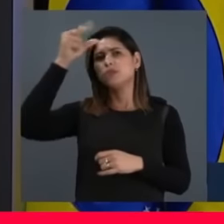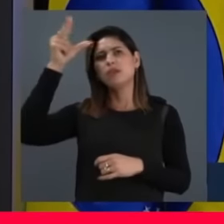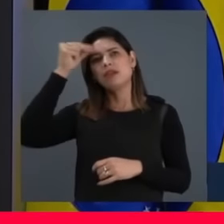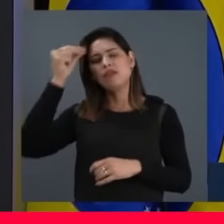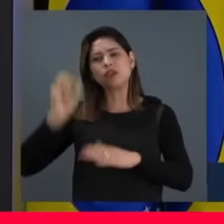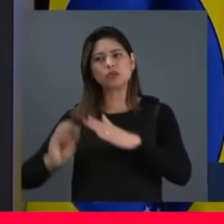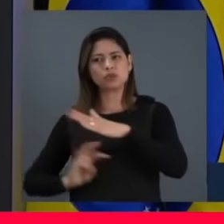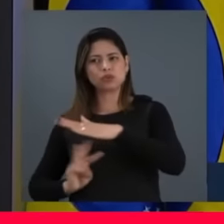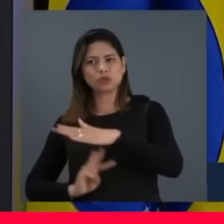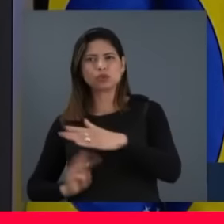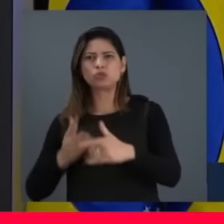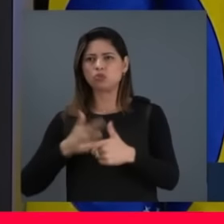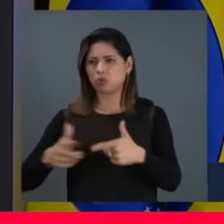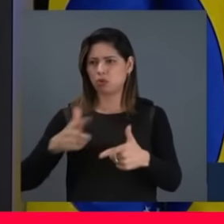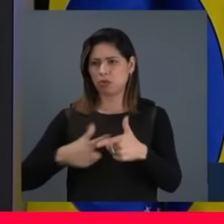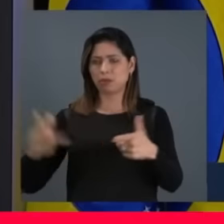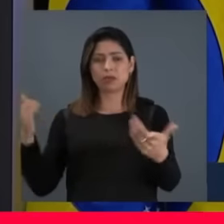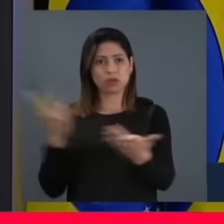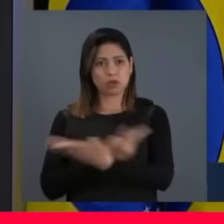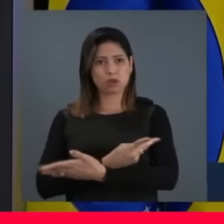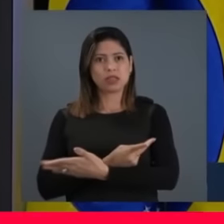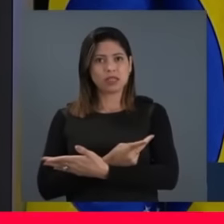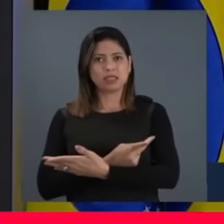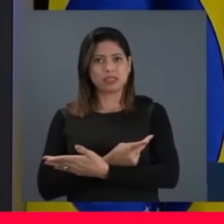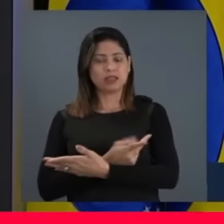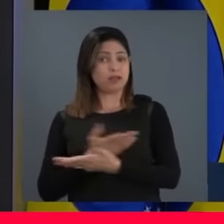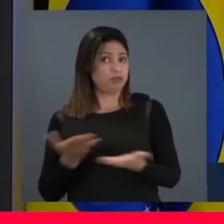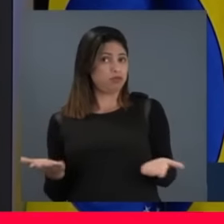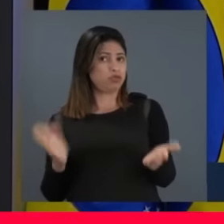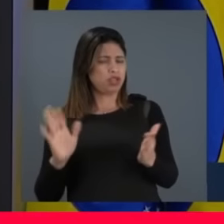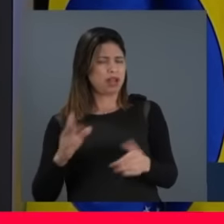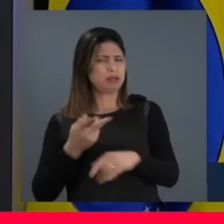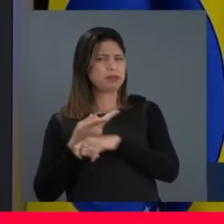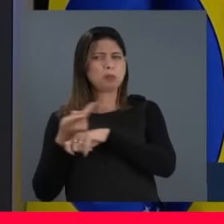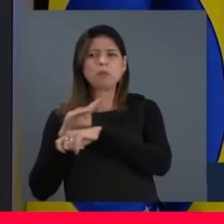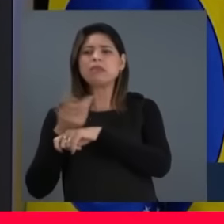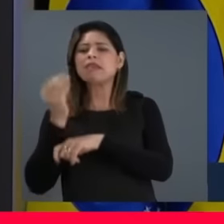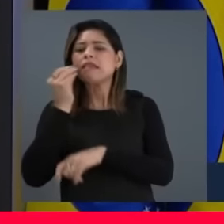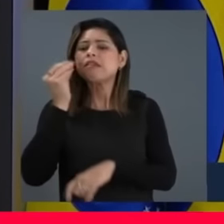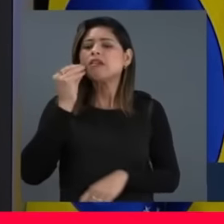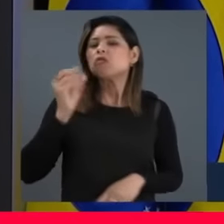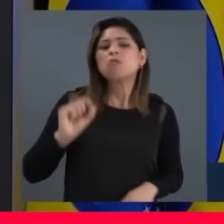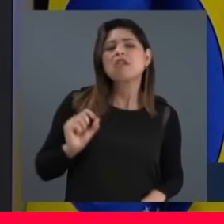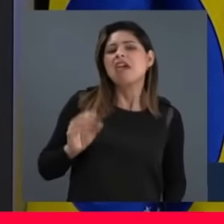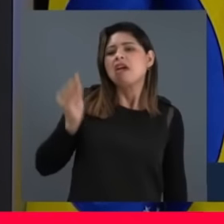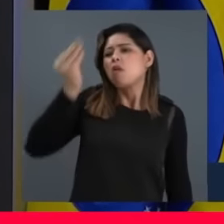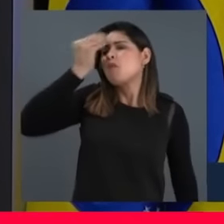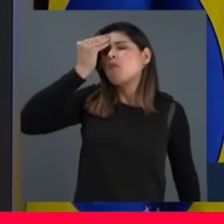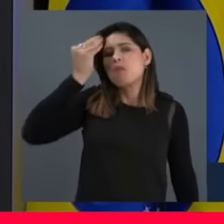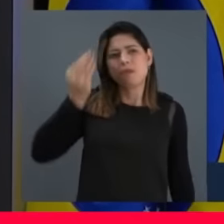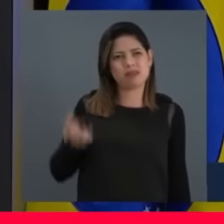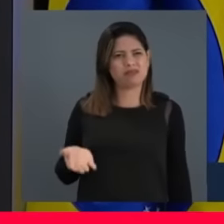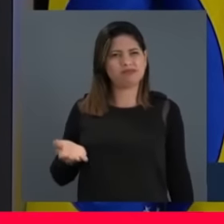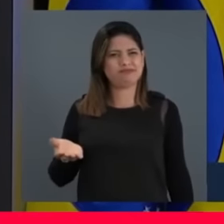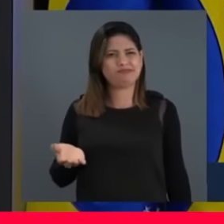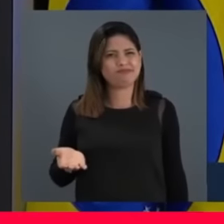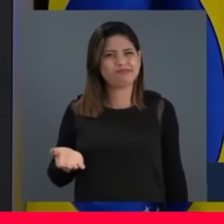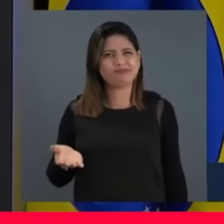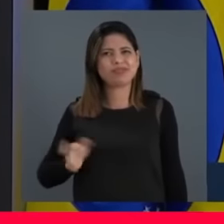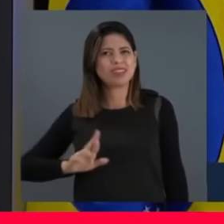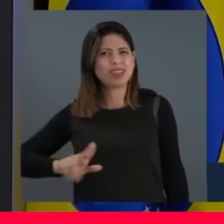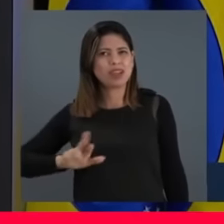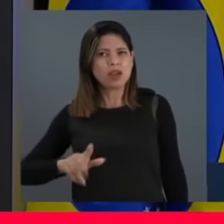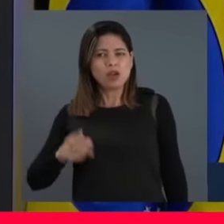decorrentes da tragédia já estão procurando culpados ninguém aqui e veja que a oposição tem